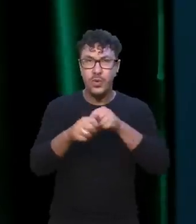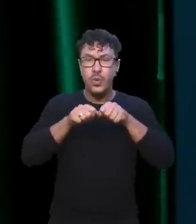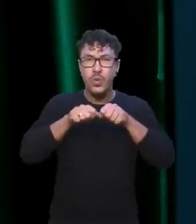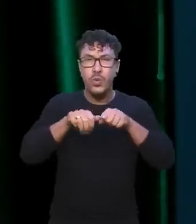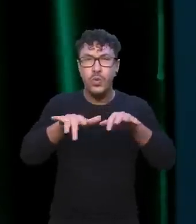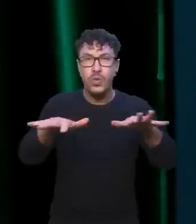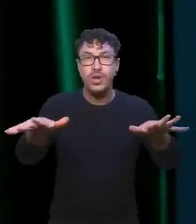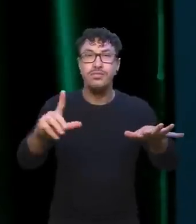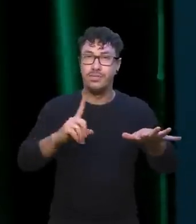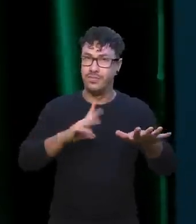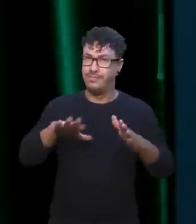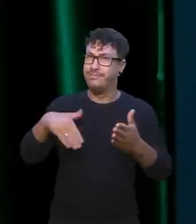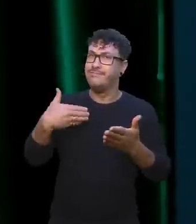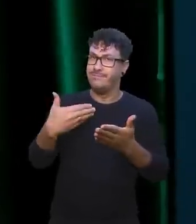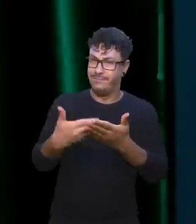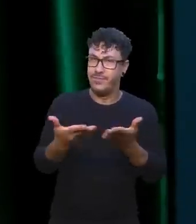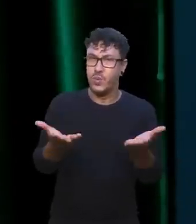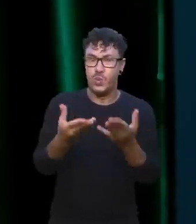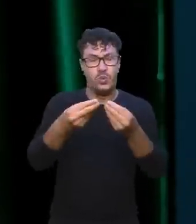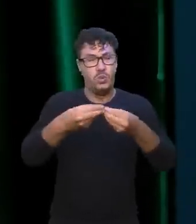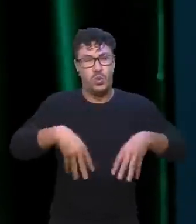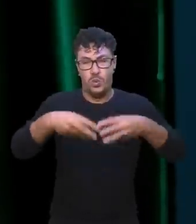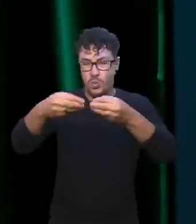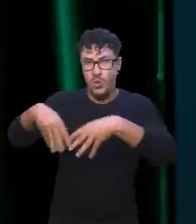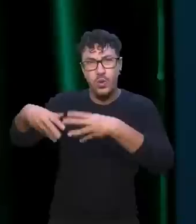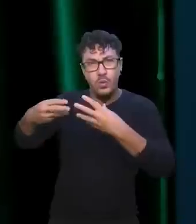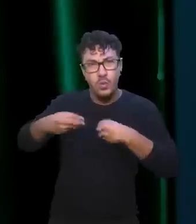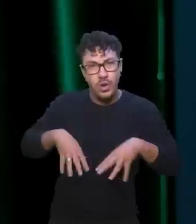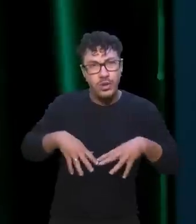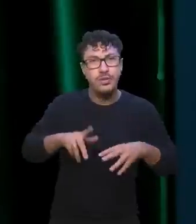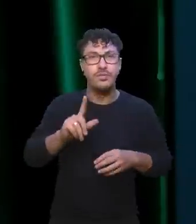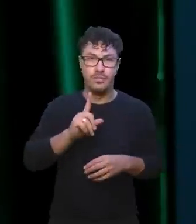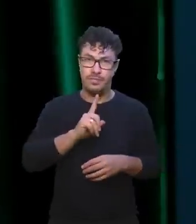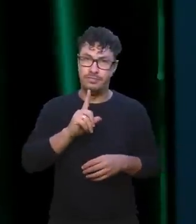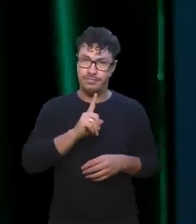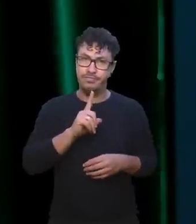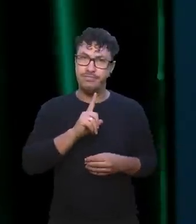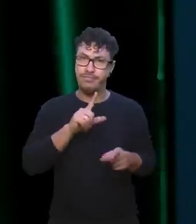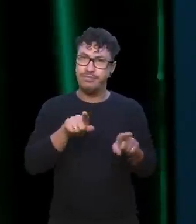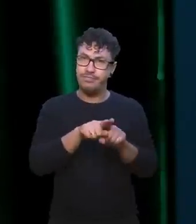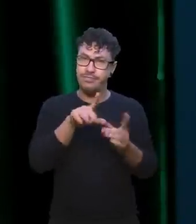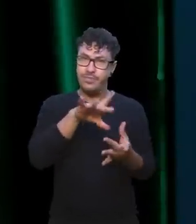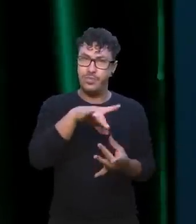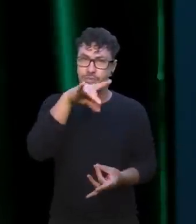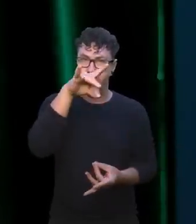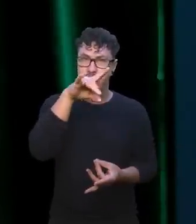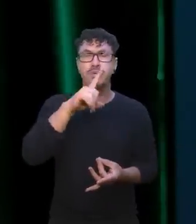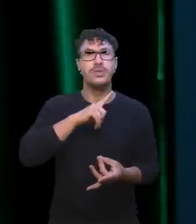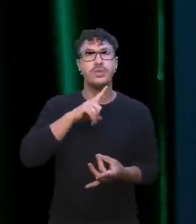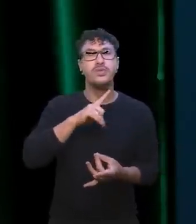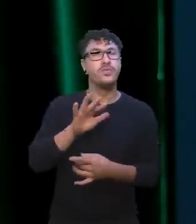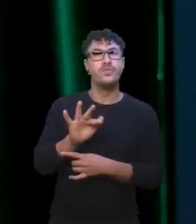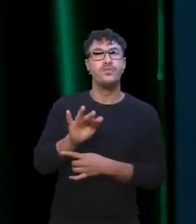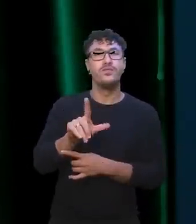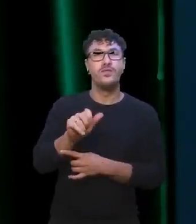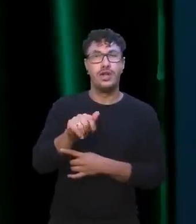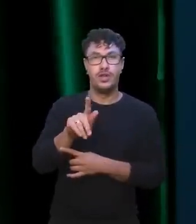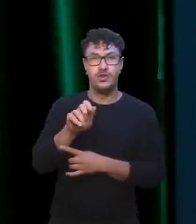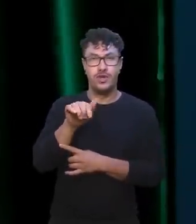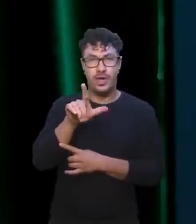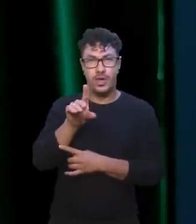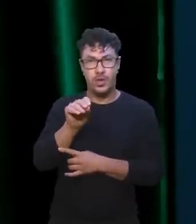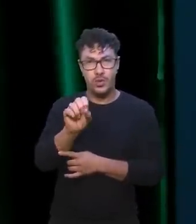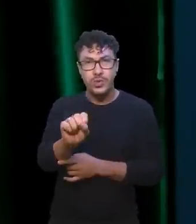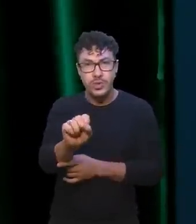deixando suas sequelas e seus estragos, está lá em O Livro dos Espíritos, os flagelos destruidores